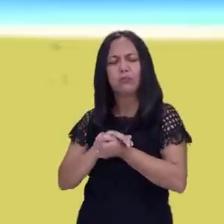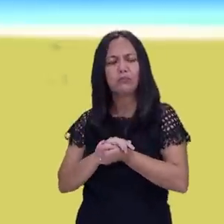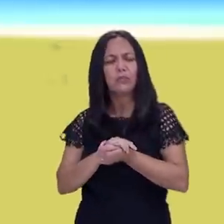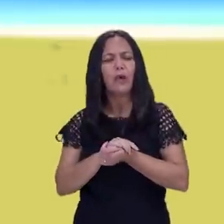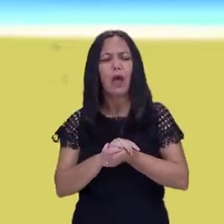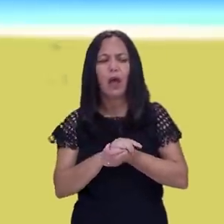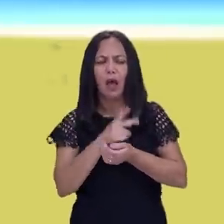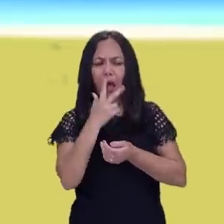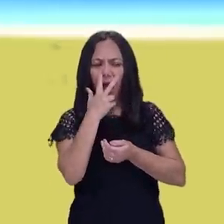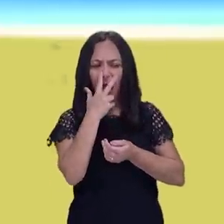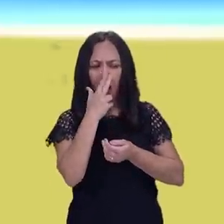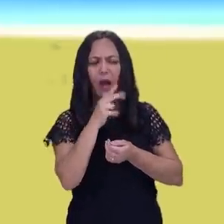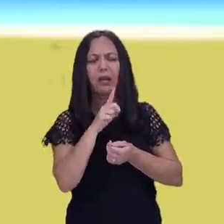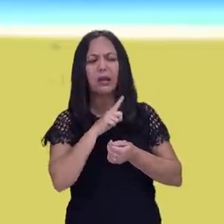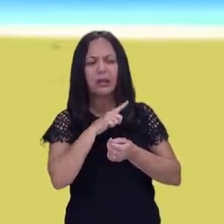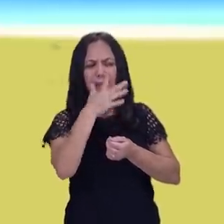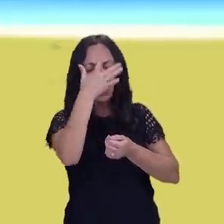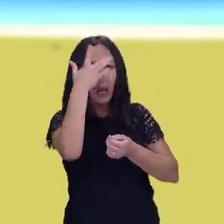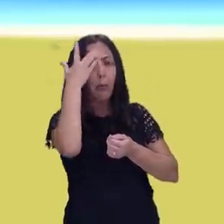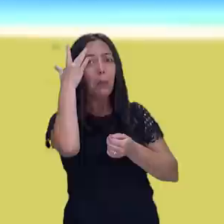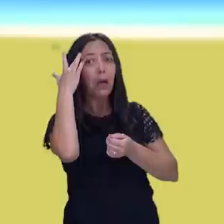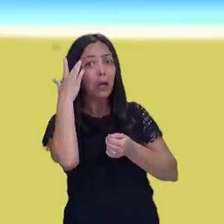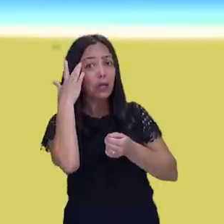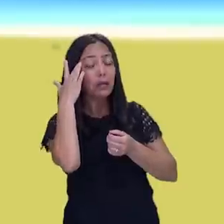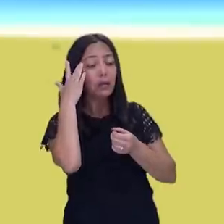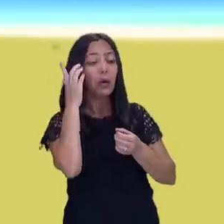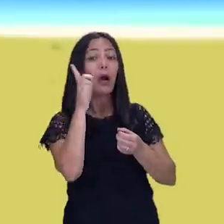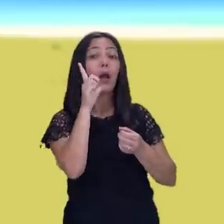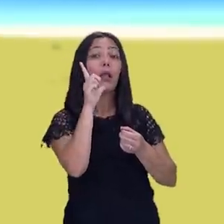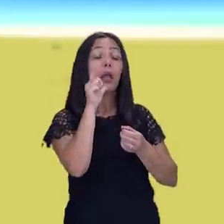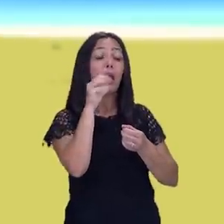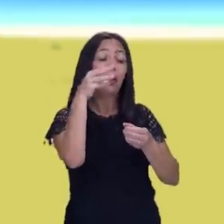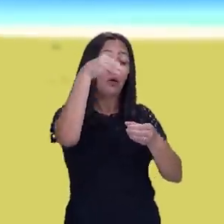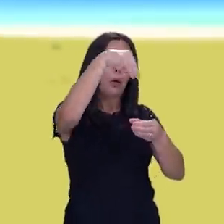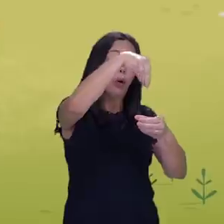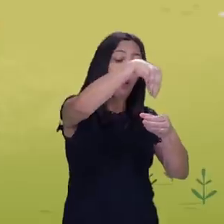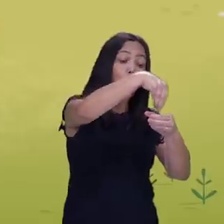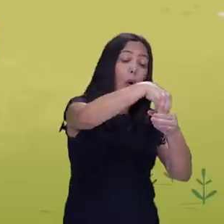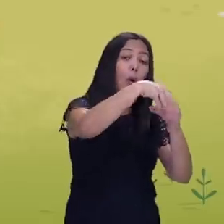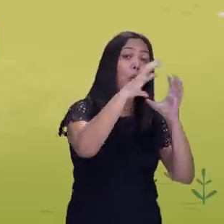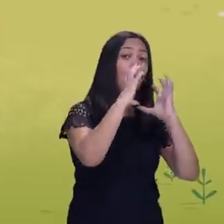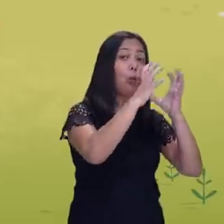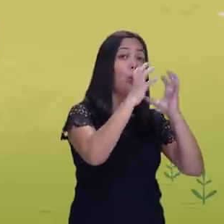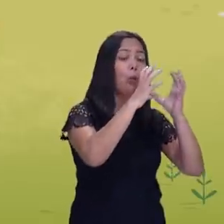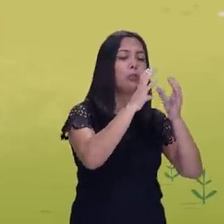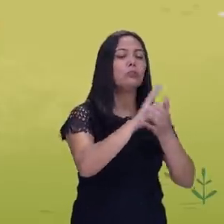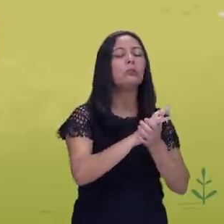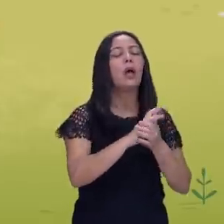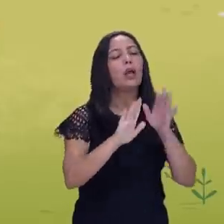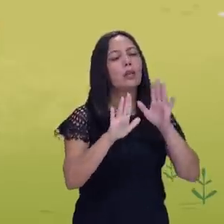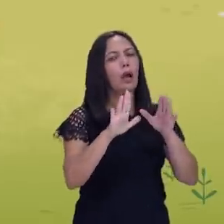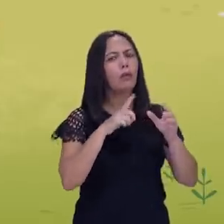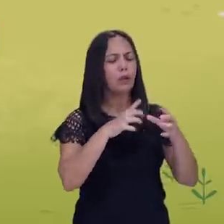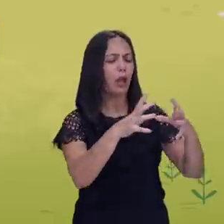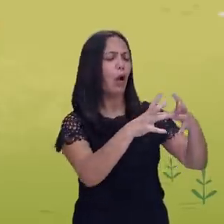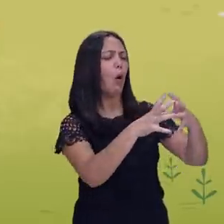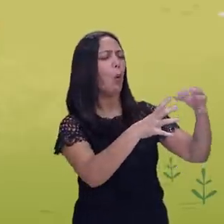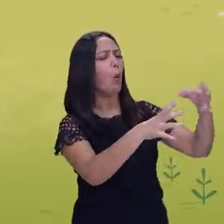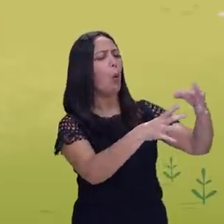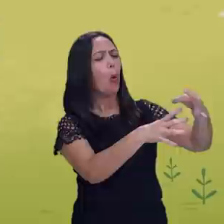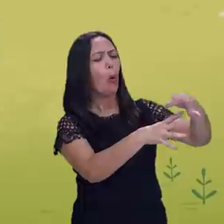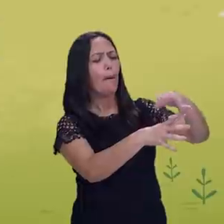É, eu não acho que tem alguém ou alguma coisa que põe água dentro do coco. Mas talvez tenha algum buraco